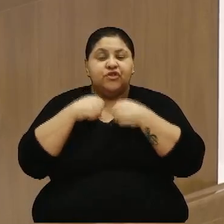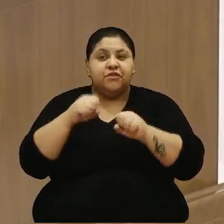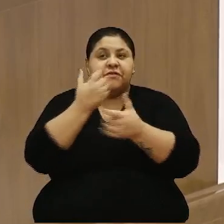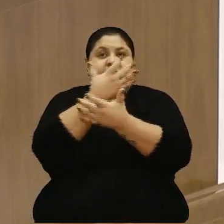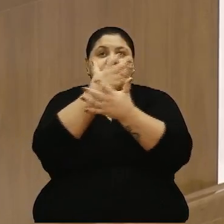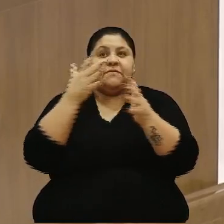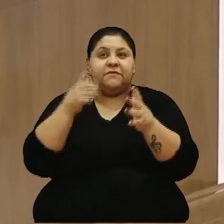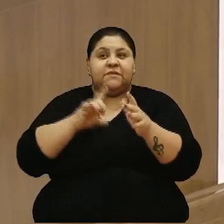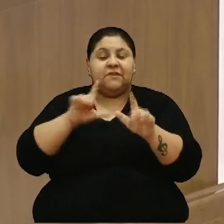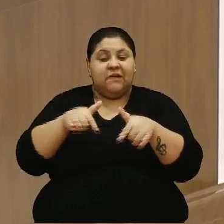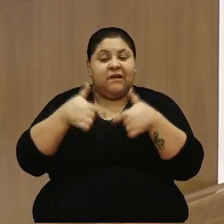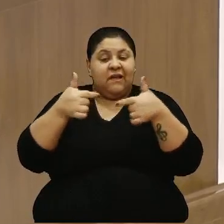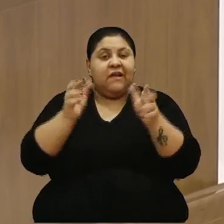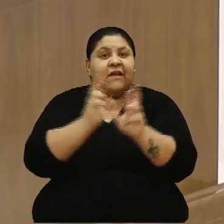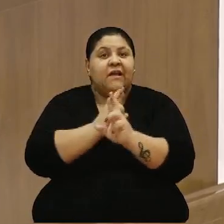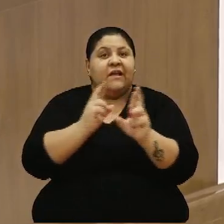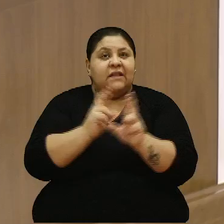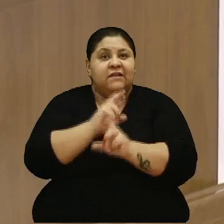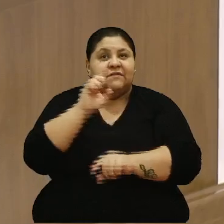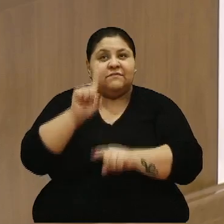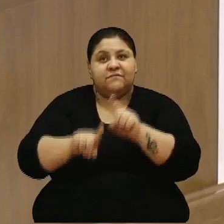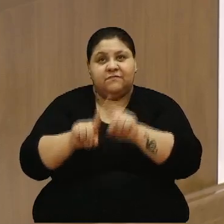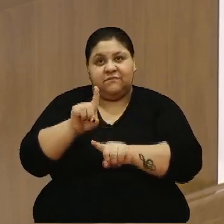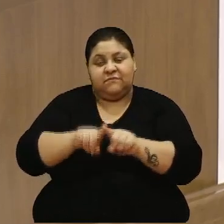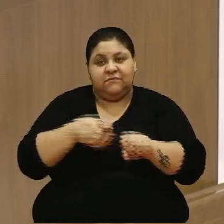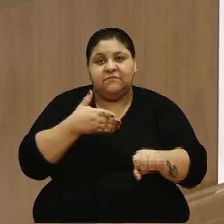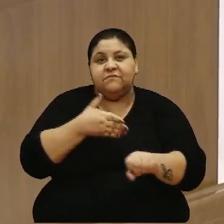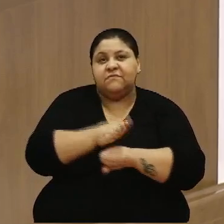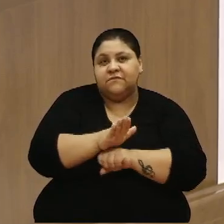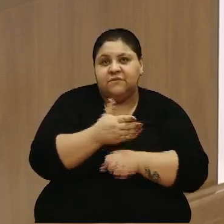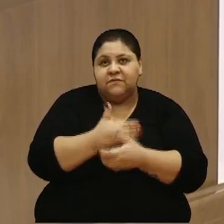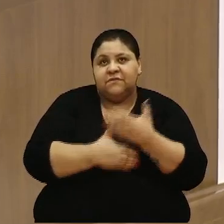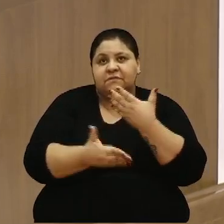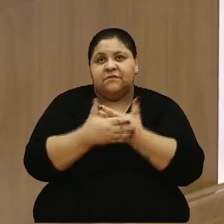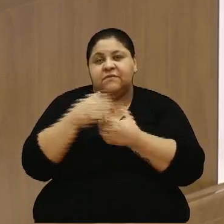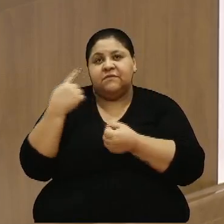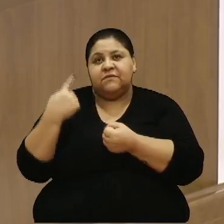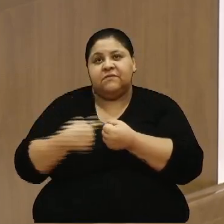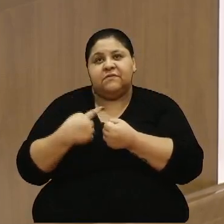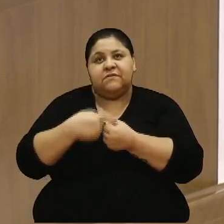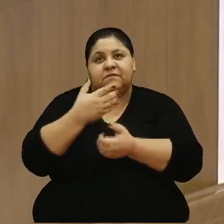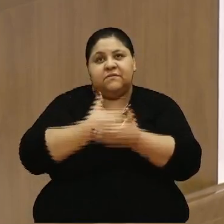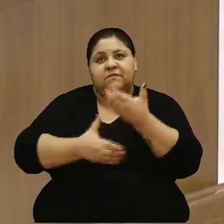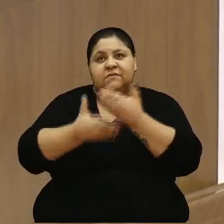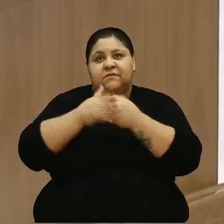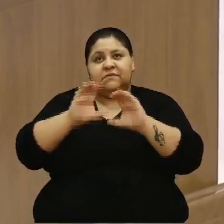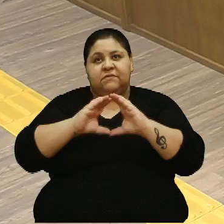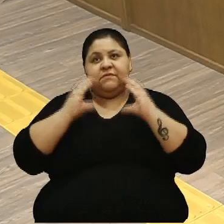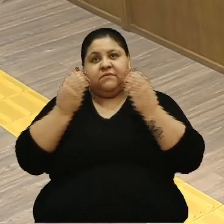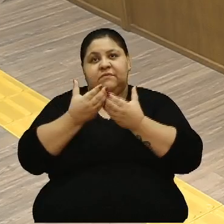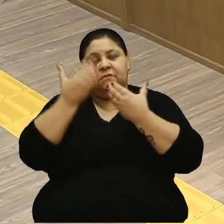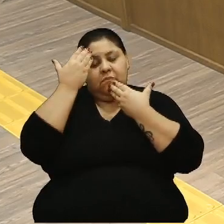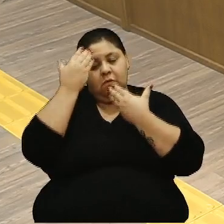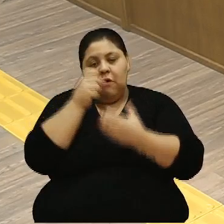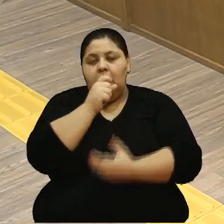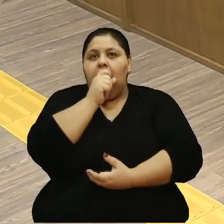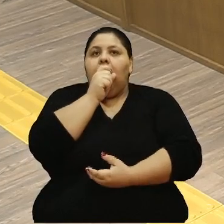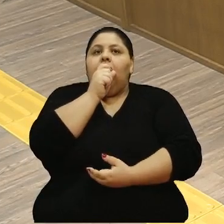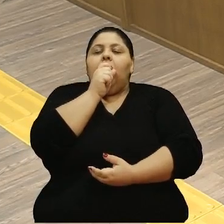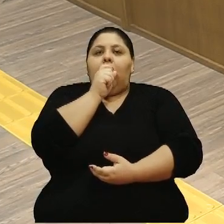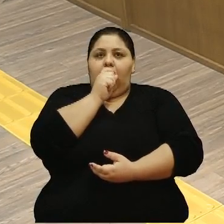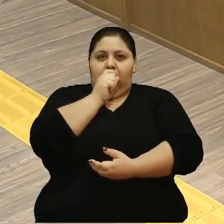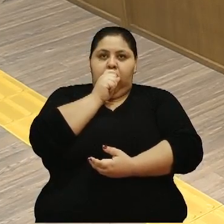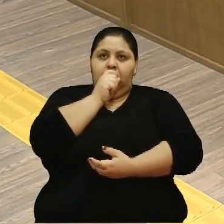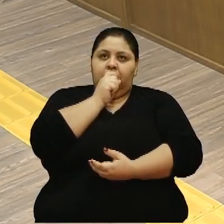Ambiente deve agir em relação a esses eventos e participação de toda a cidade, de toda a comunidade. Obrigada. Obrigado,